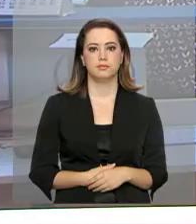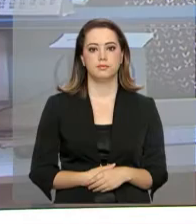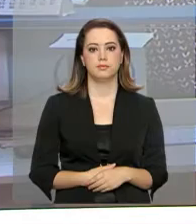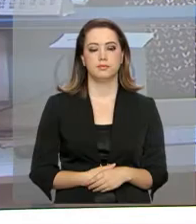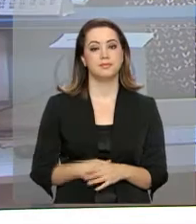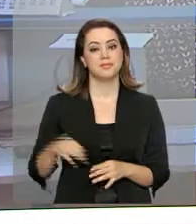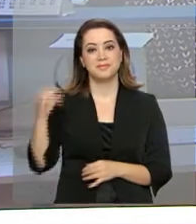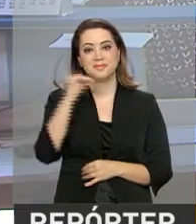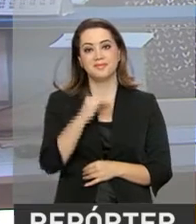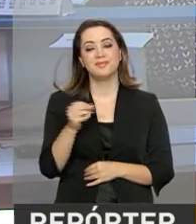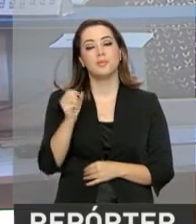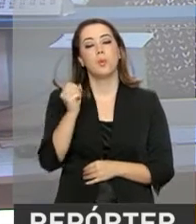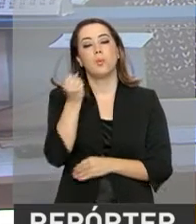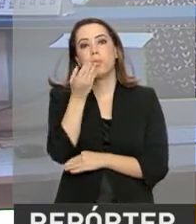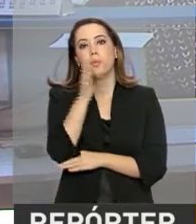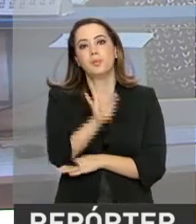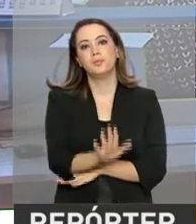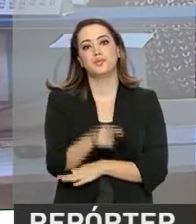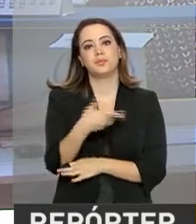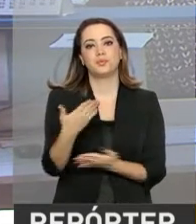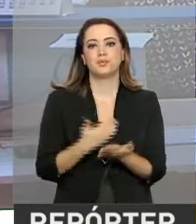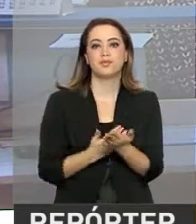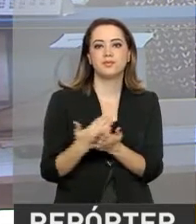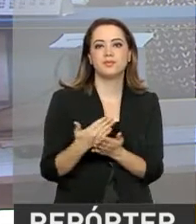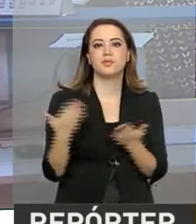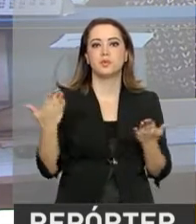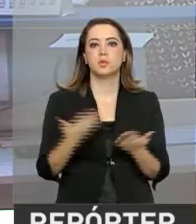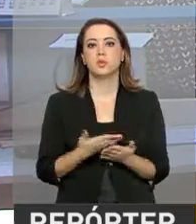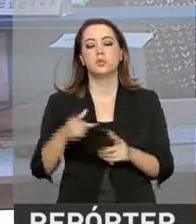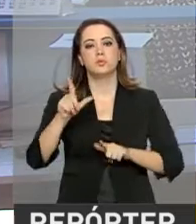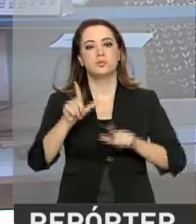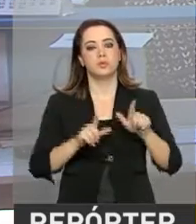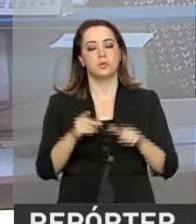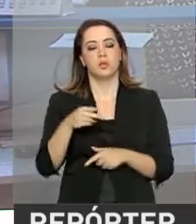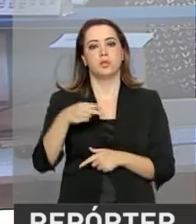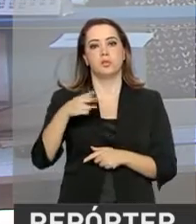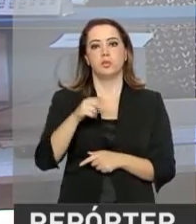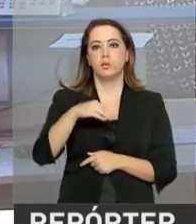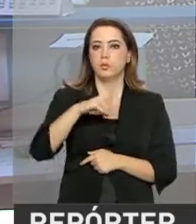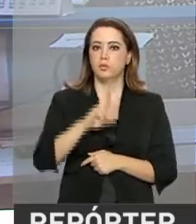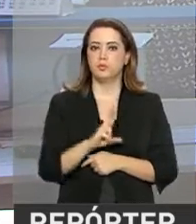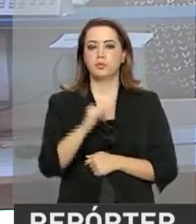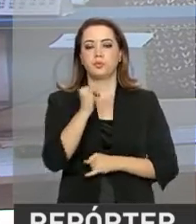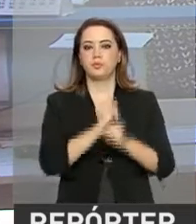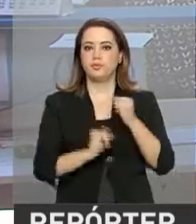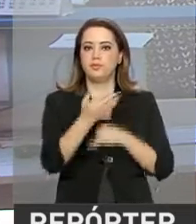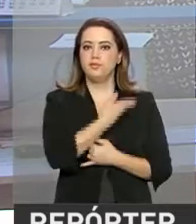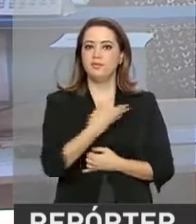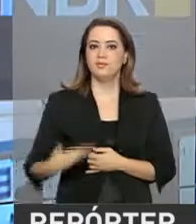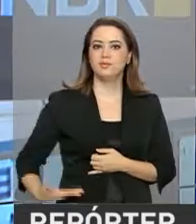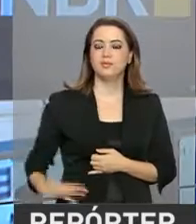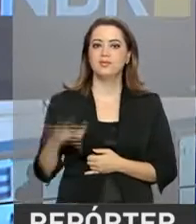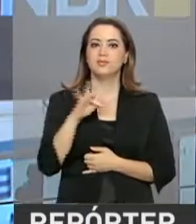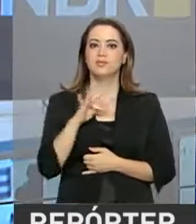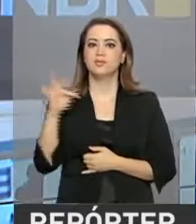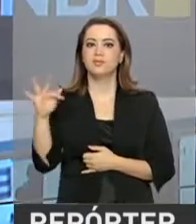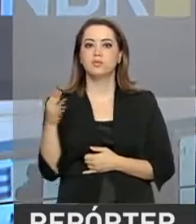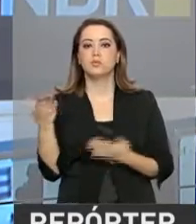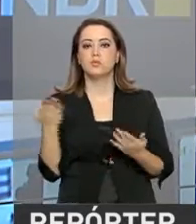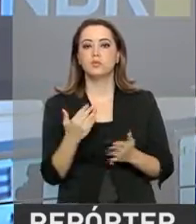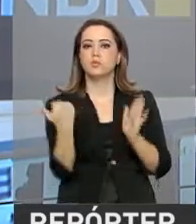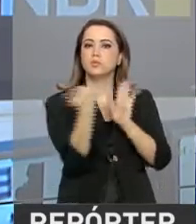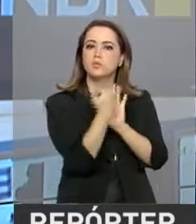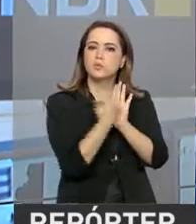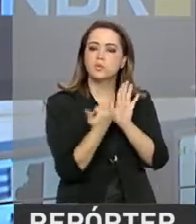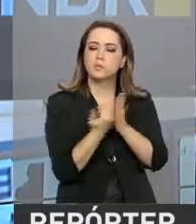olá pra você uma boa tarde começa agora mais uma edição do repórter br e as notícias do governo federal o projeto de